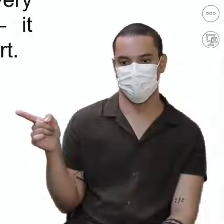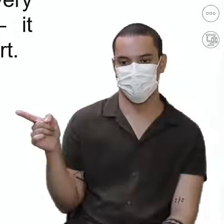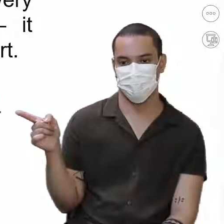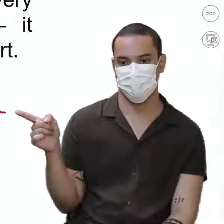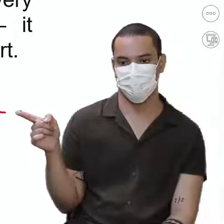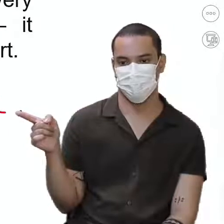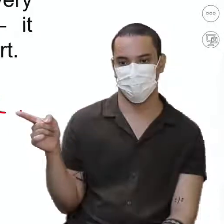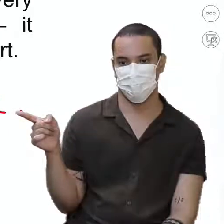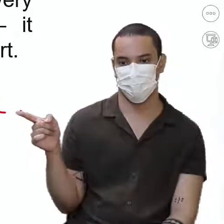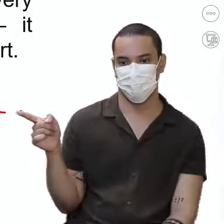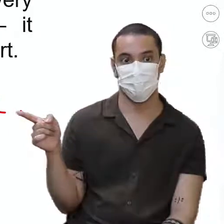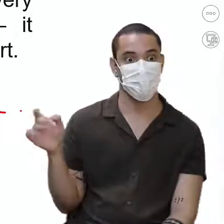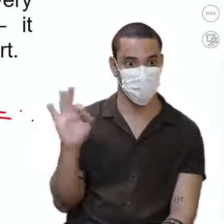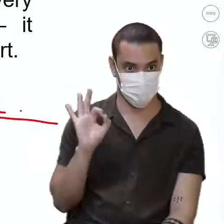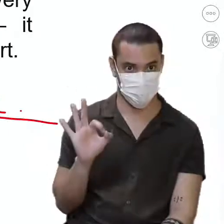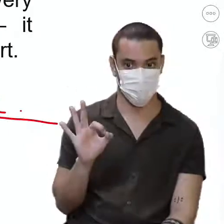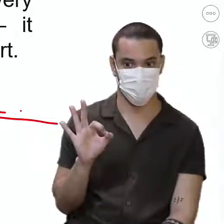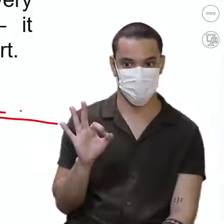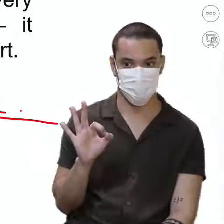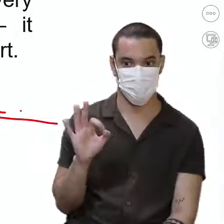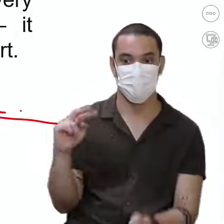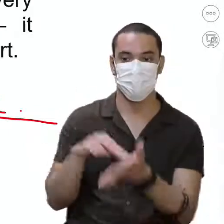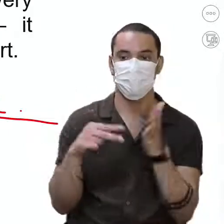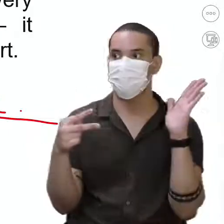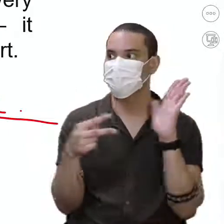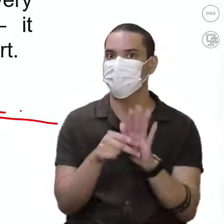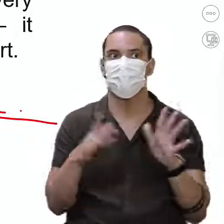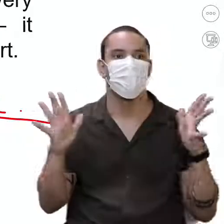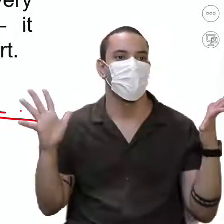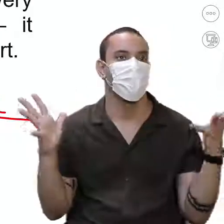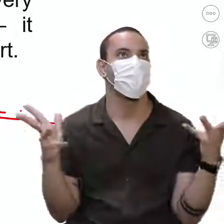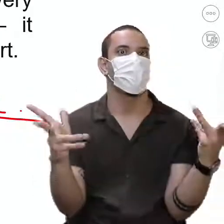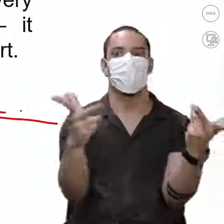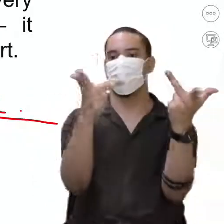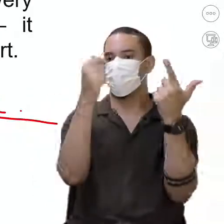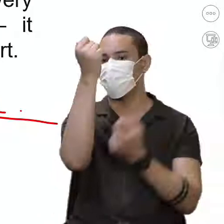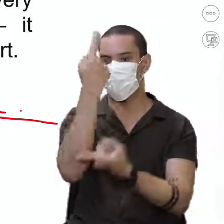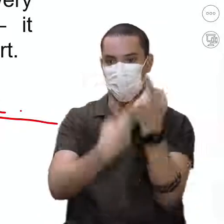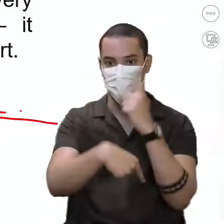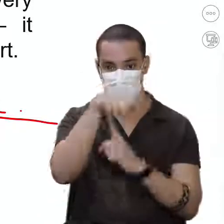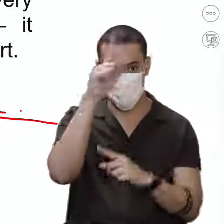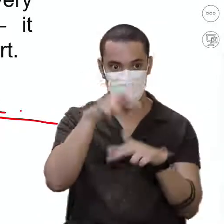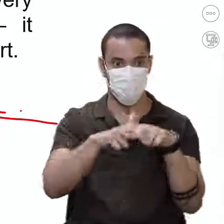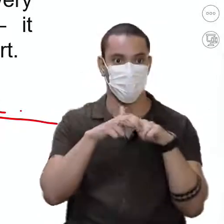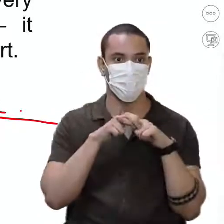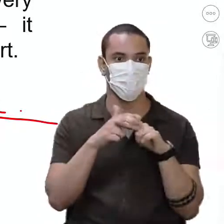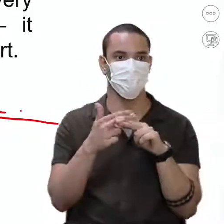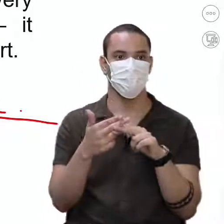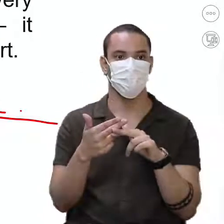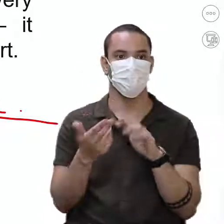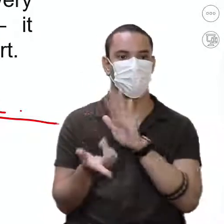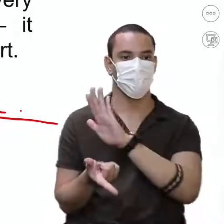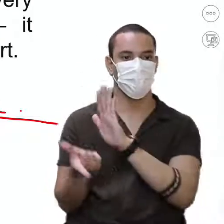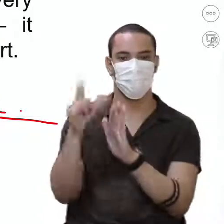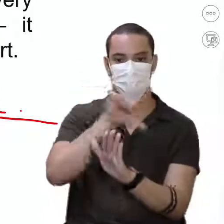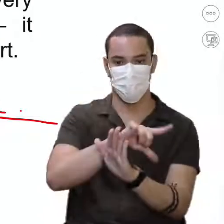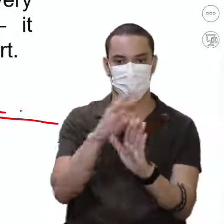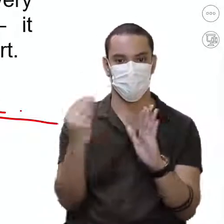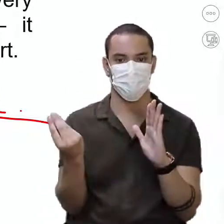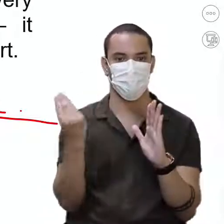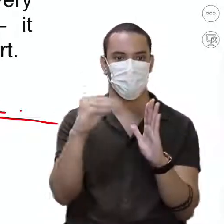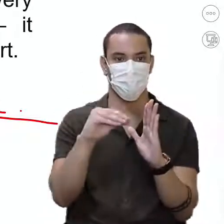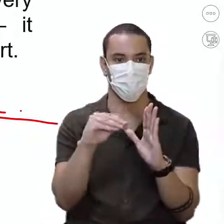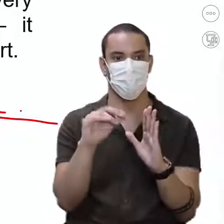Incredible. Certo? Incredible, que é incrível. Incrível. E aí na frente do INC, ao invés de